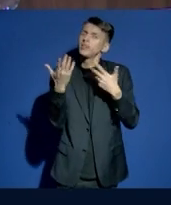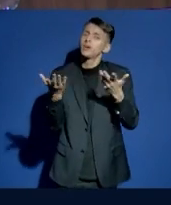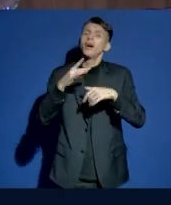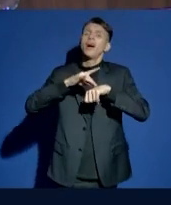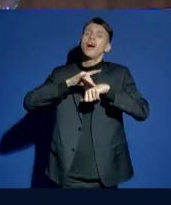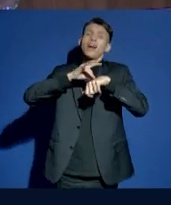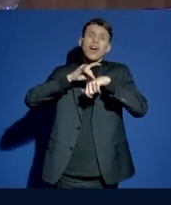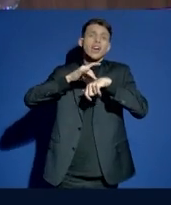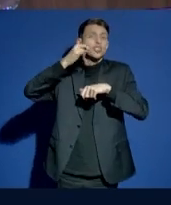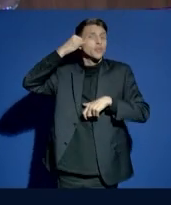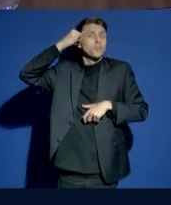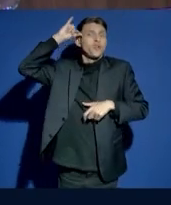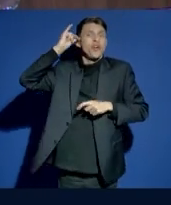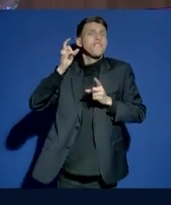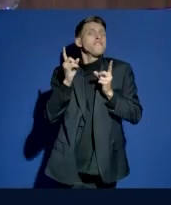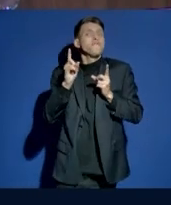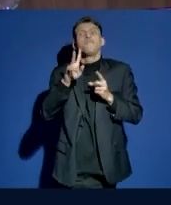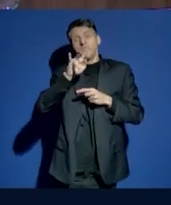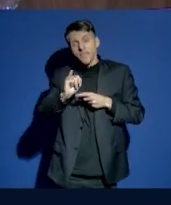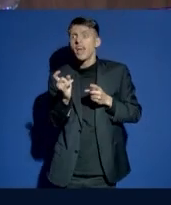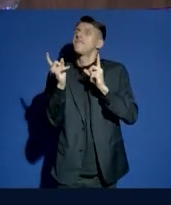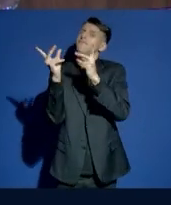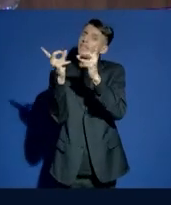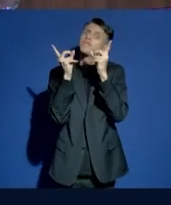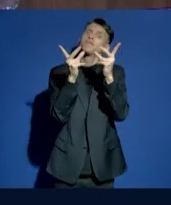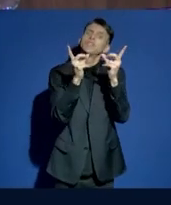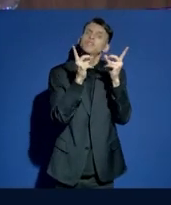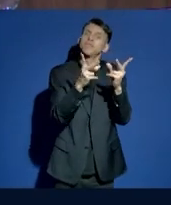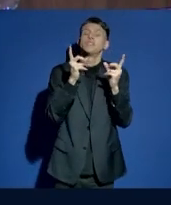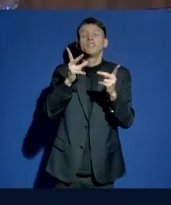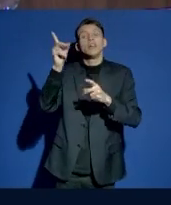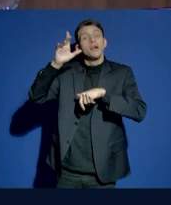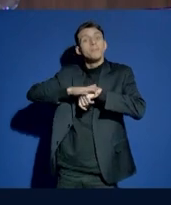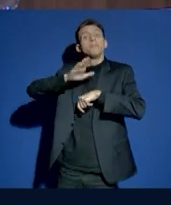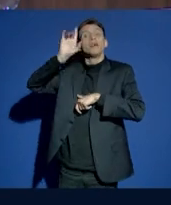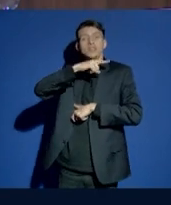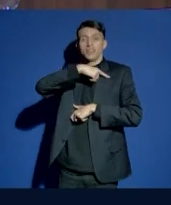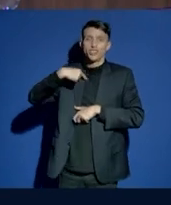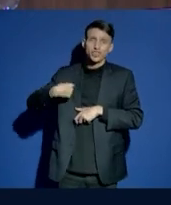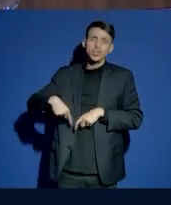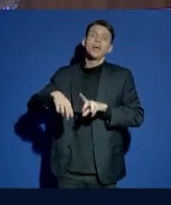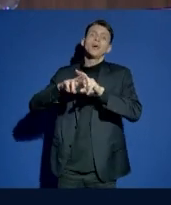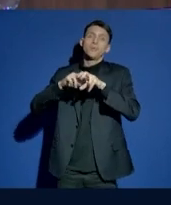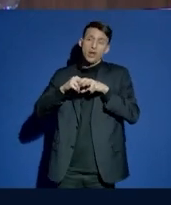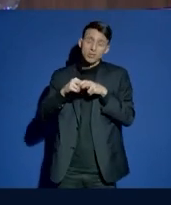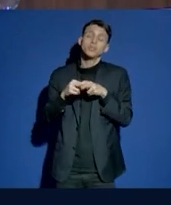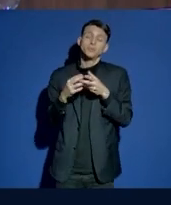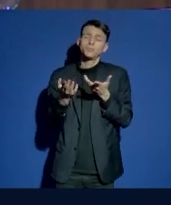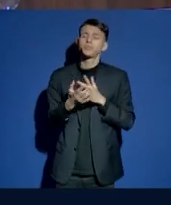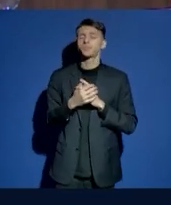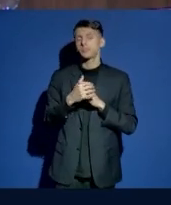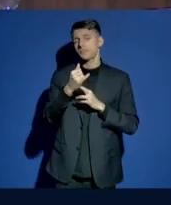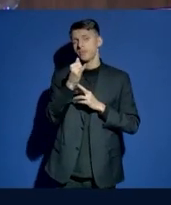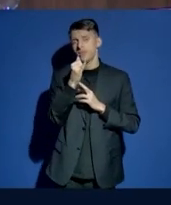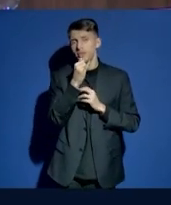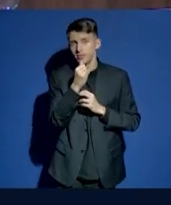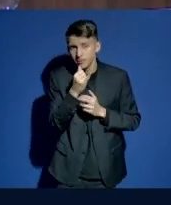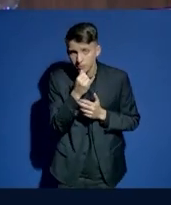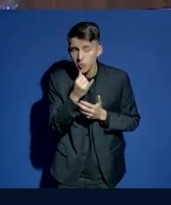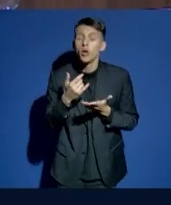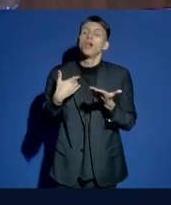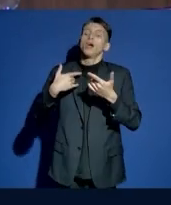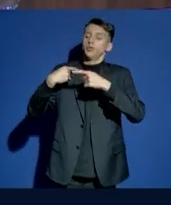a carne bovina vai continuar crescendo, no meu modo de ver, na China. É uma coisa de longo prazo. Os ciclos são mais